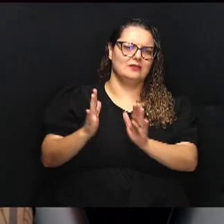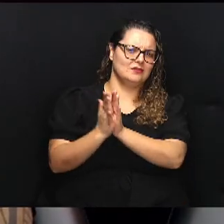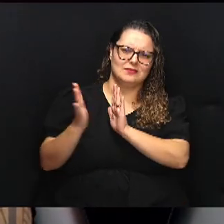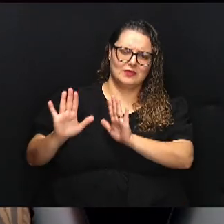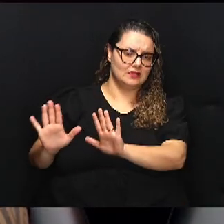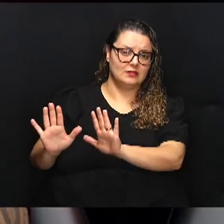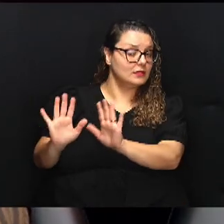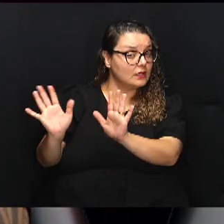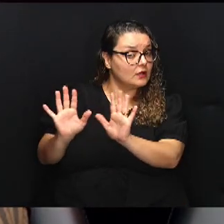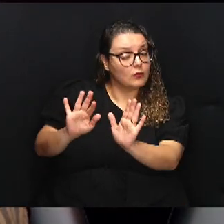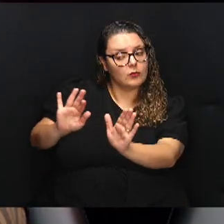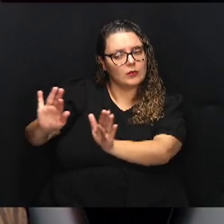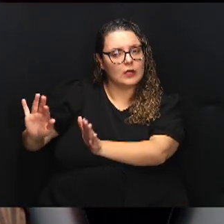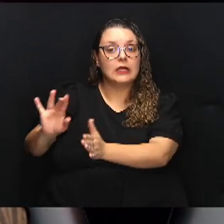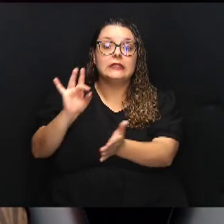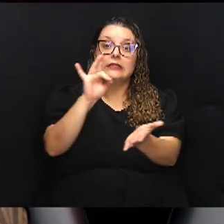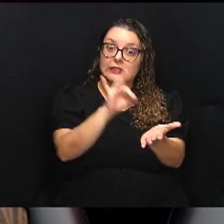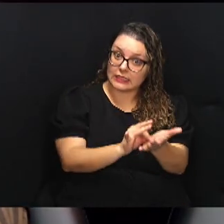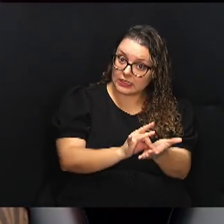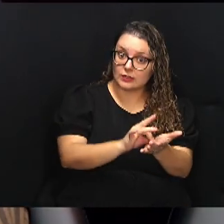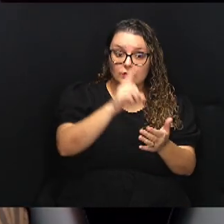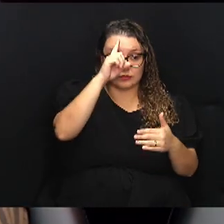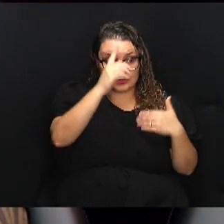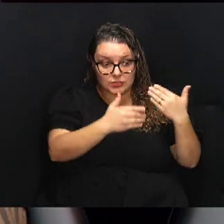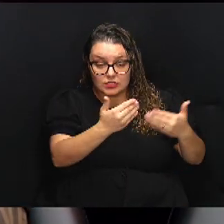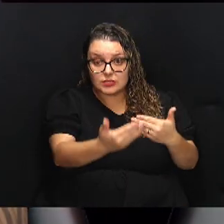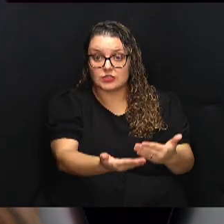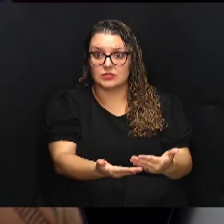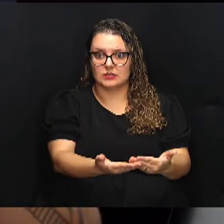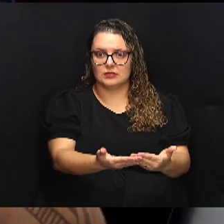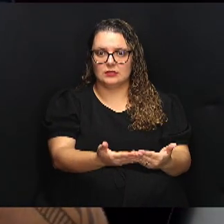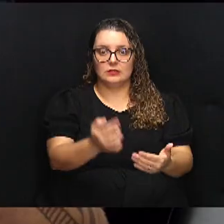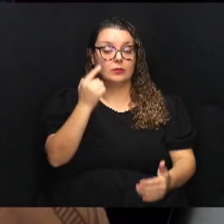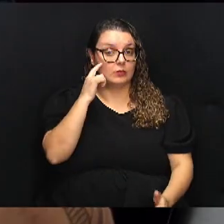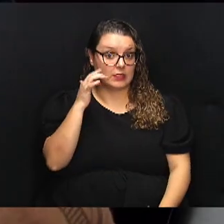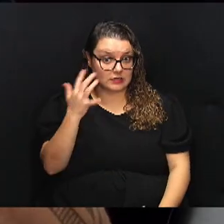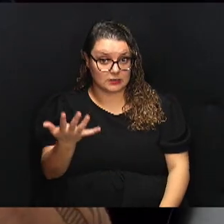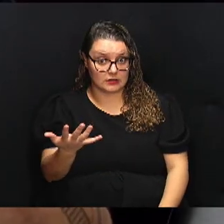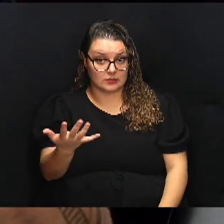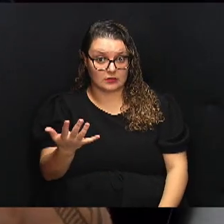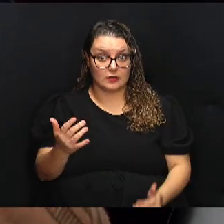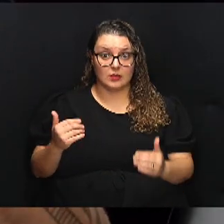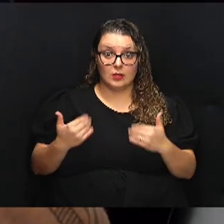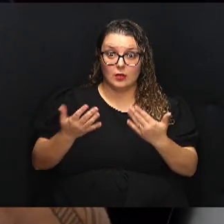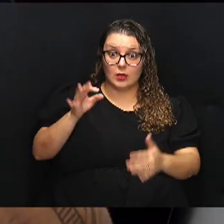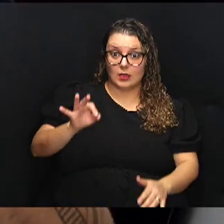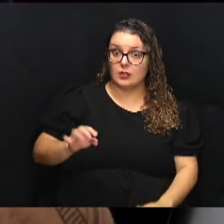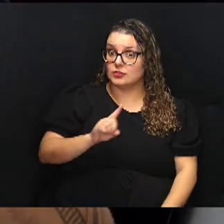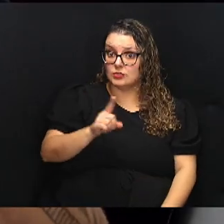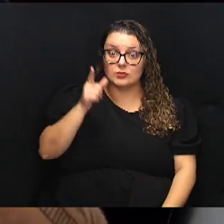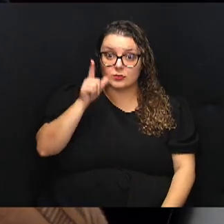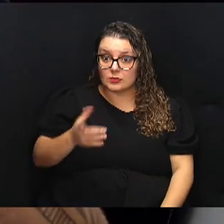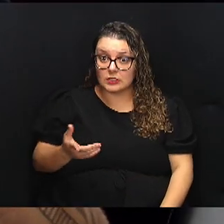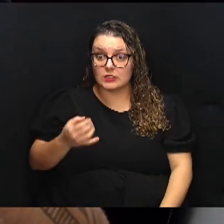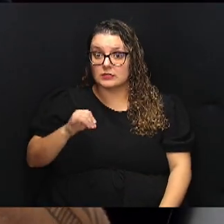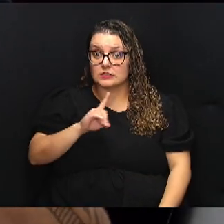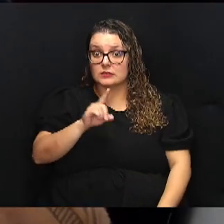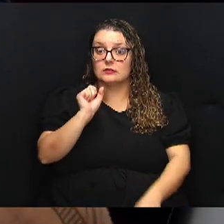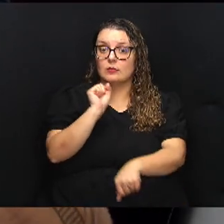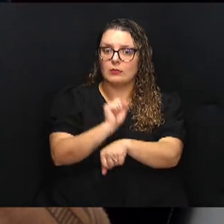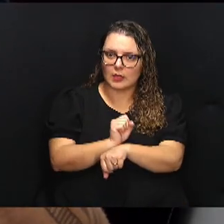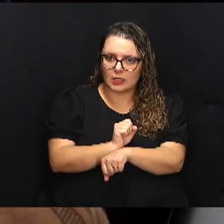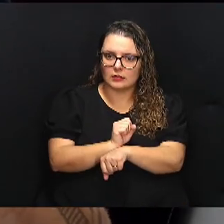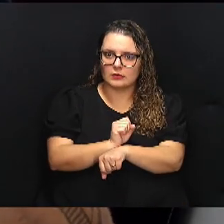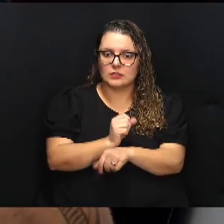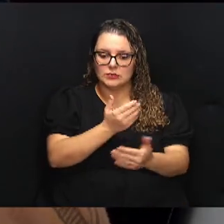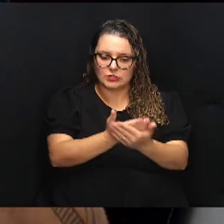Se espelhe na real, naquilo que acontece. Então, pensa, qual é a chance de você não dar certo se você não parar? Se você